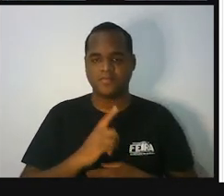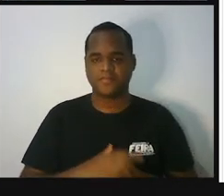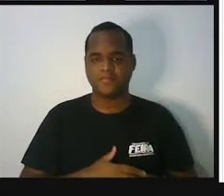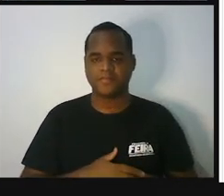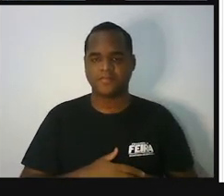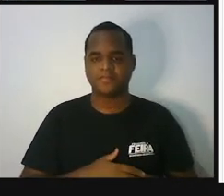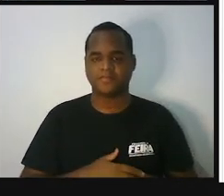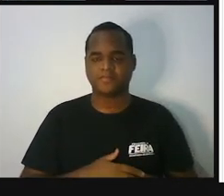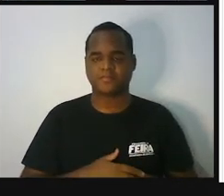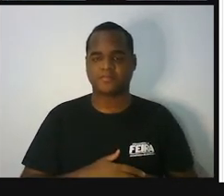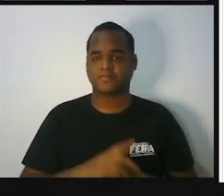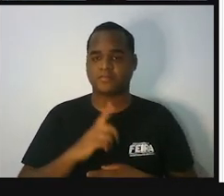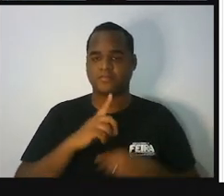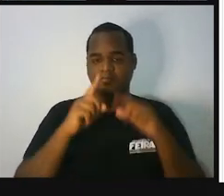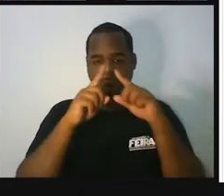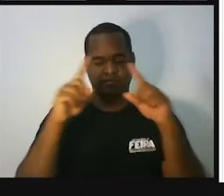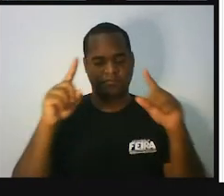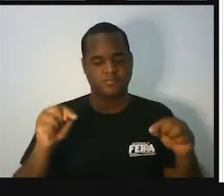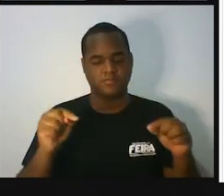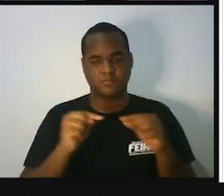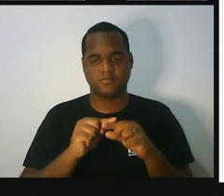que eu vou fazer nesse quadrado?